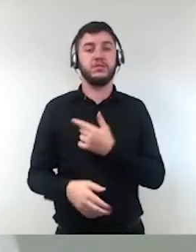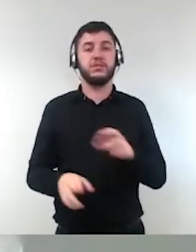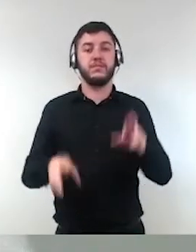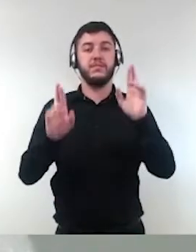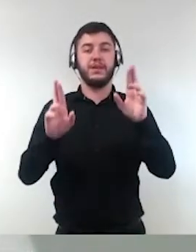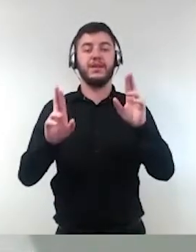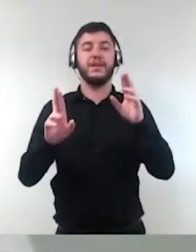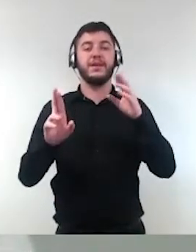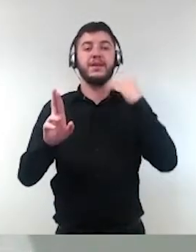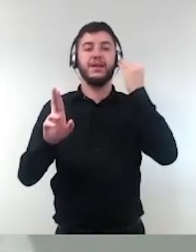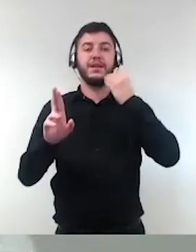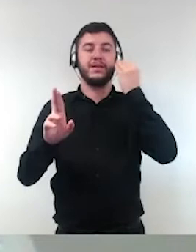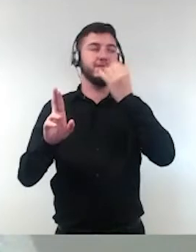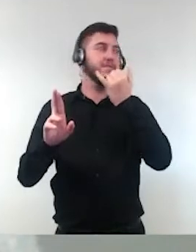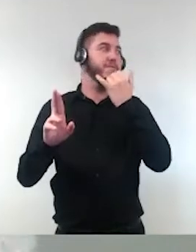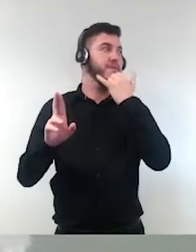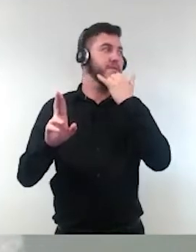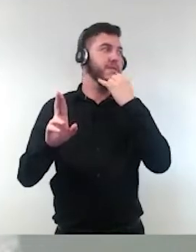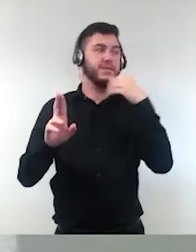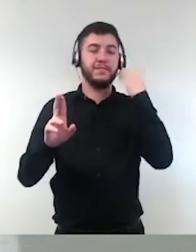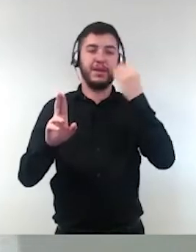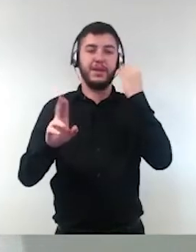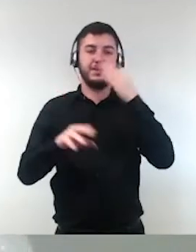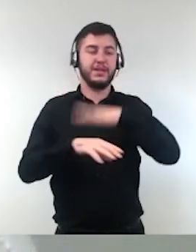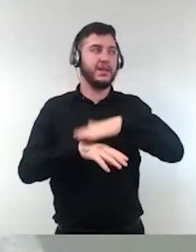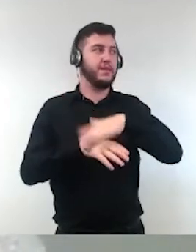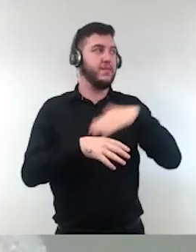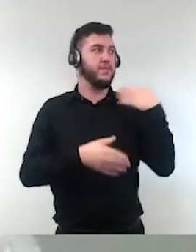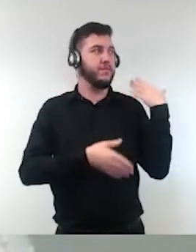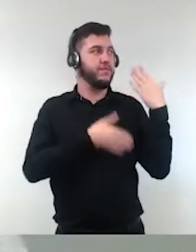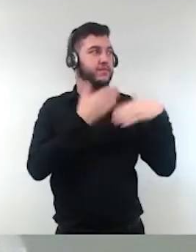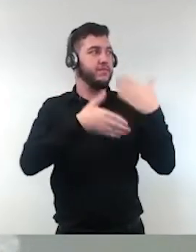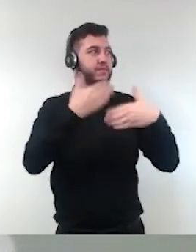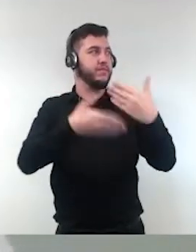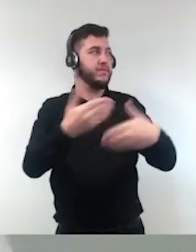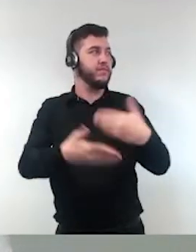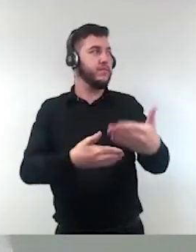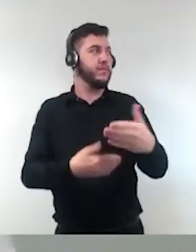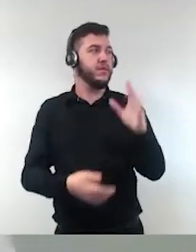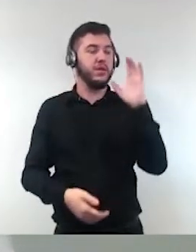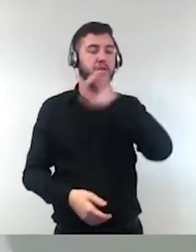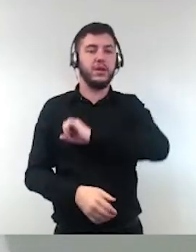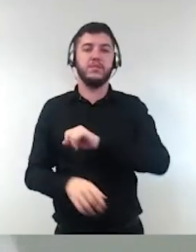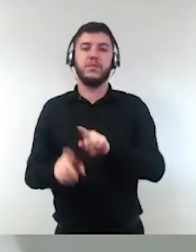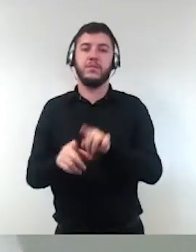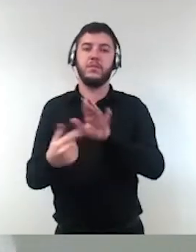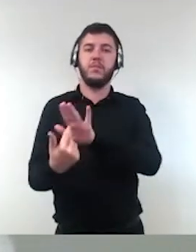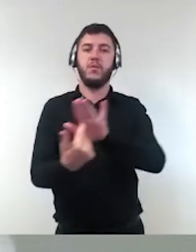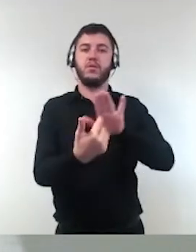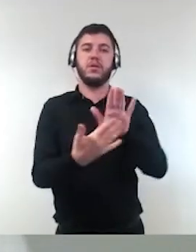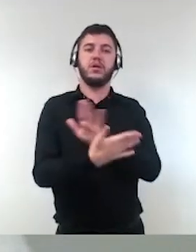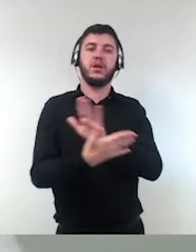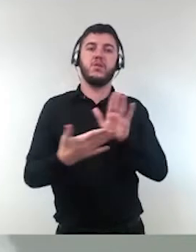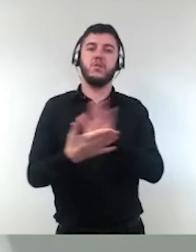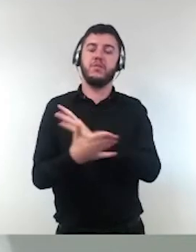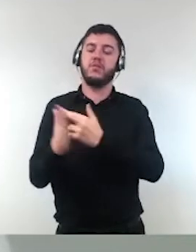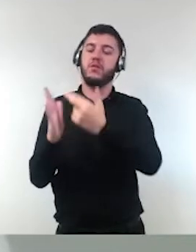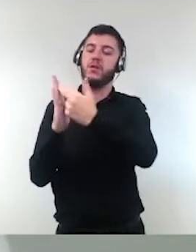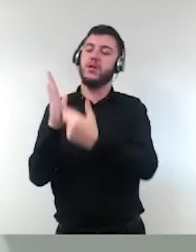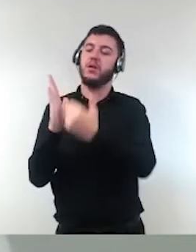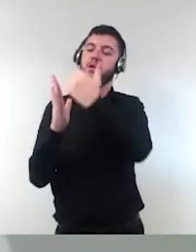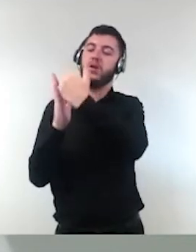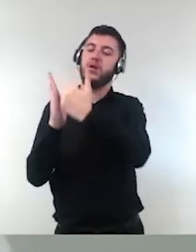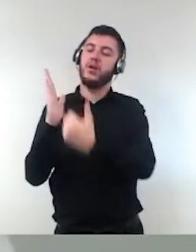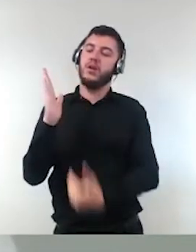que é uma experiência dessa informatização, ela mostra que alguns procedimentos burocráticos no âmbito